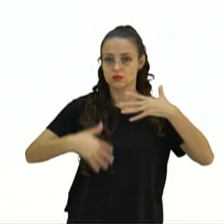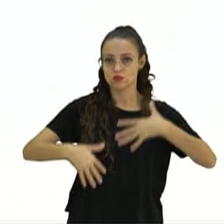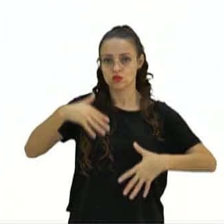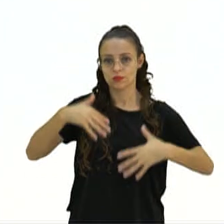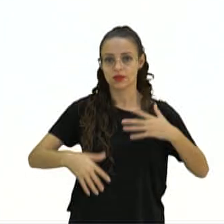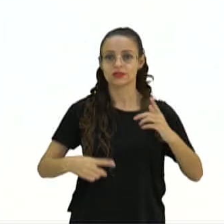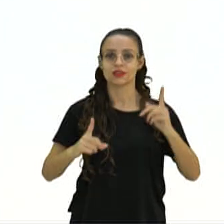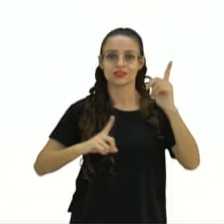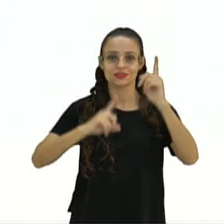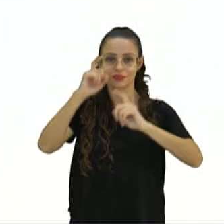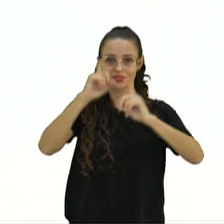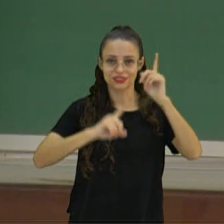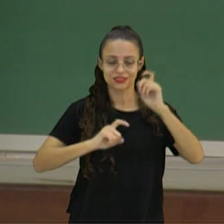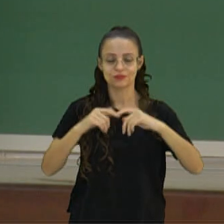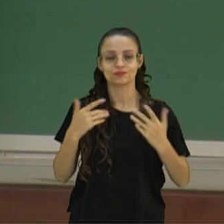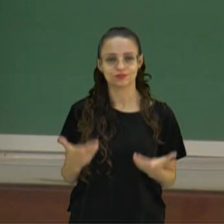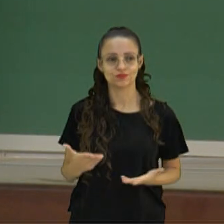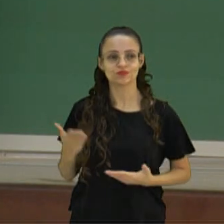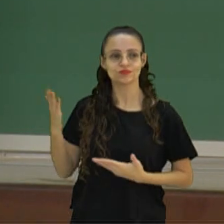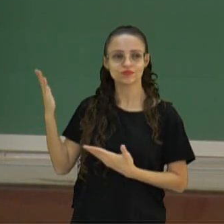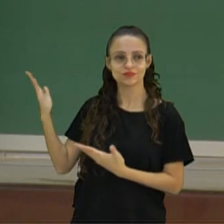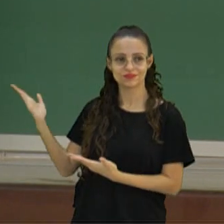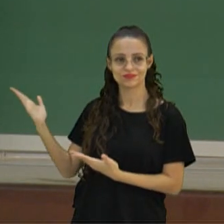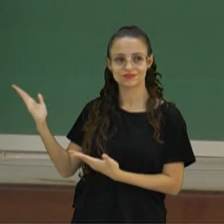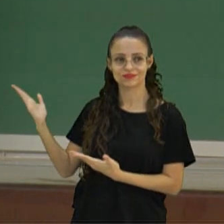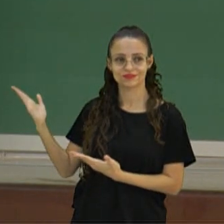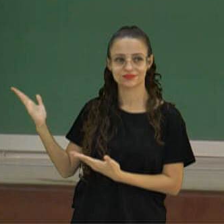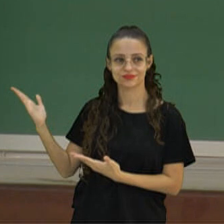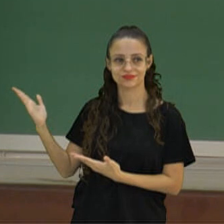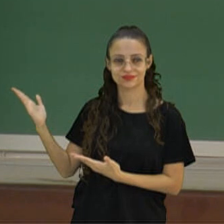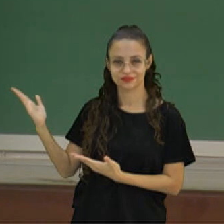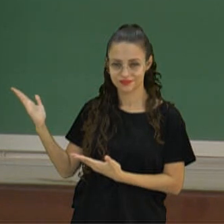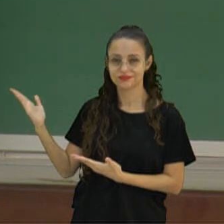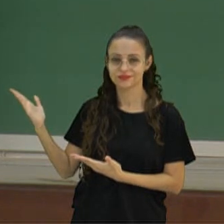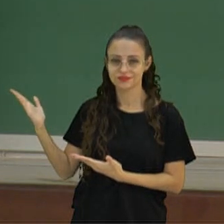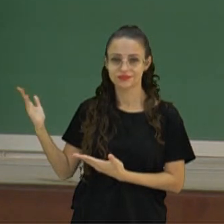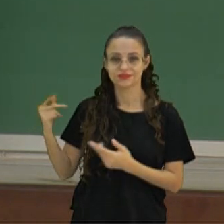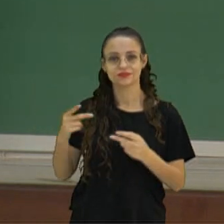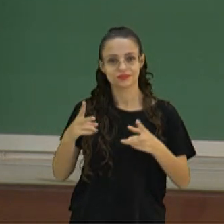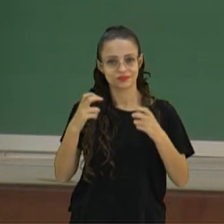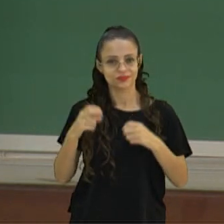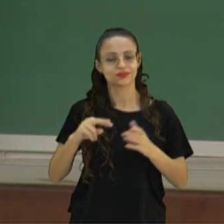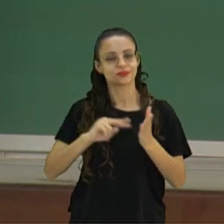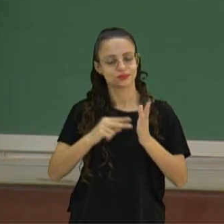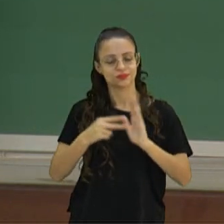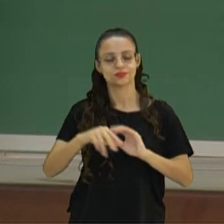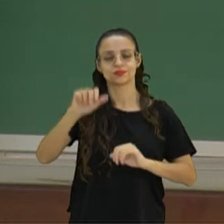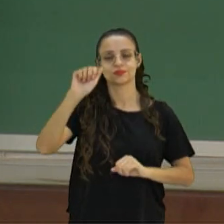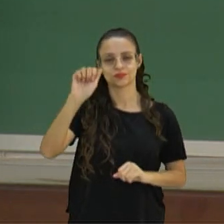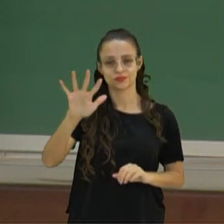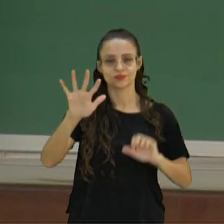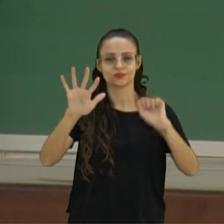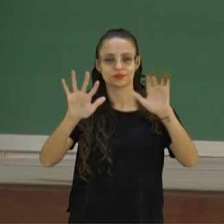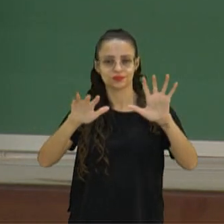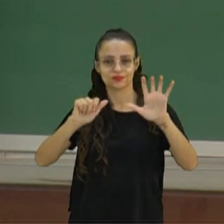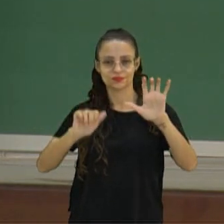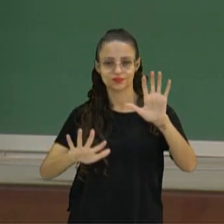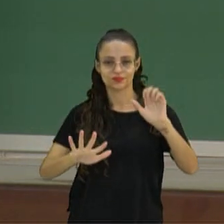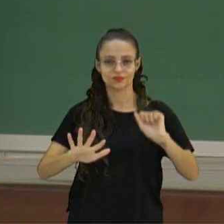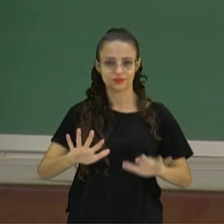gestos, expressões faciais. Então, o que está retratado nessas imagens aqui também, né, representa a situação ali da